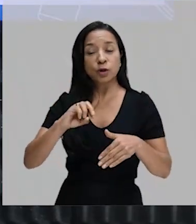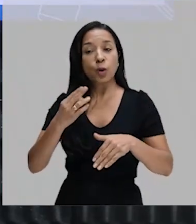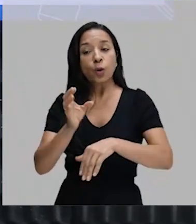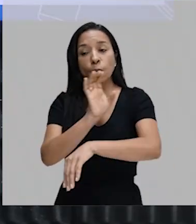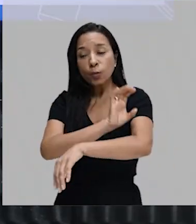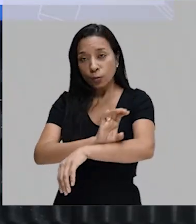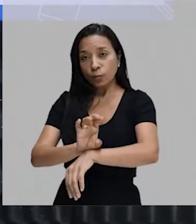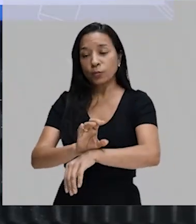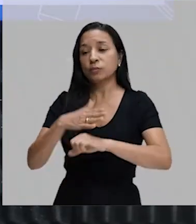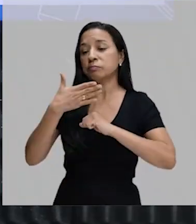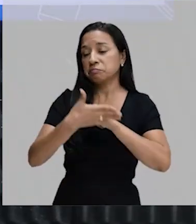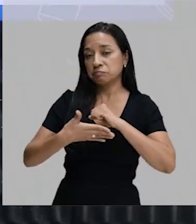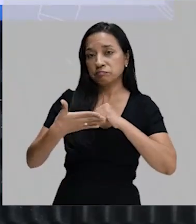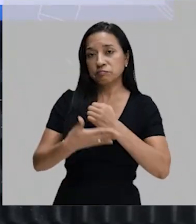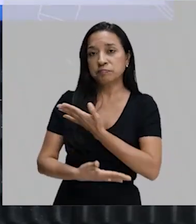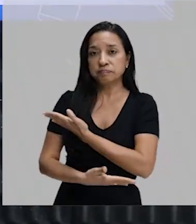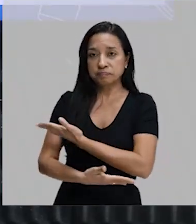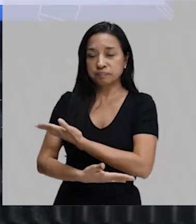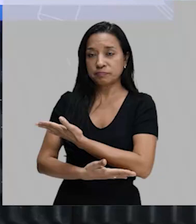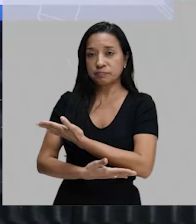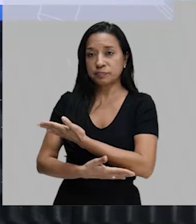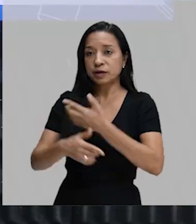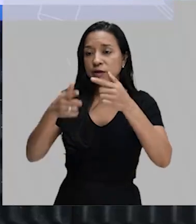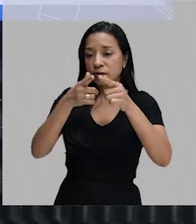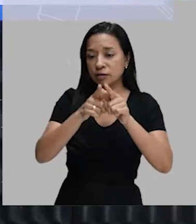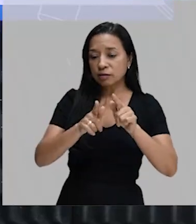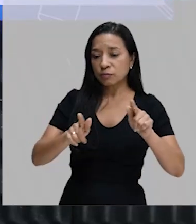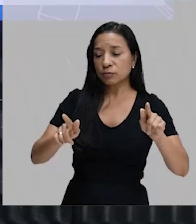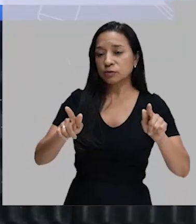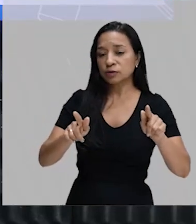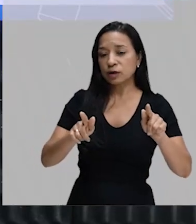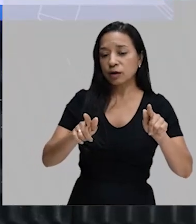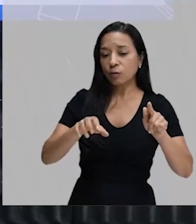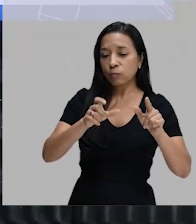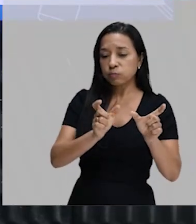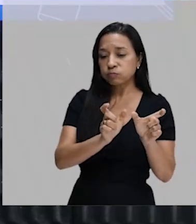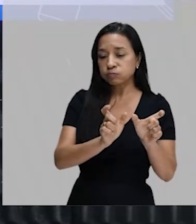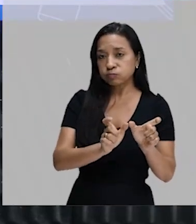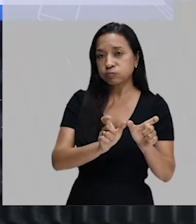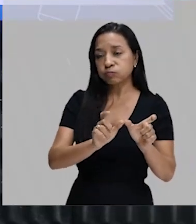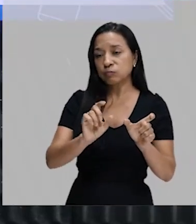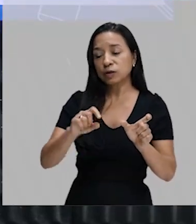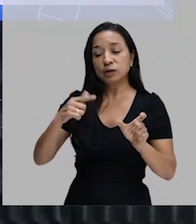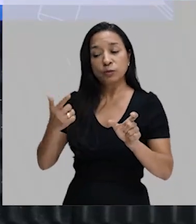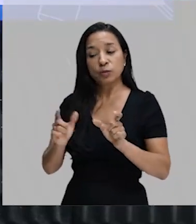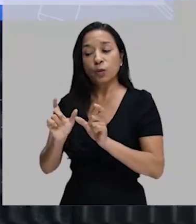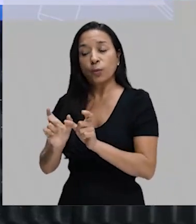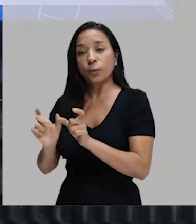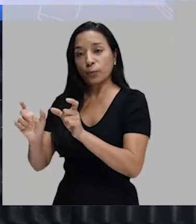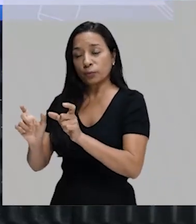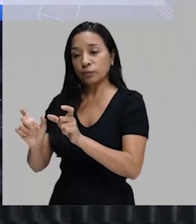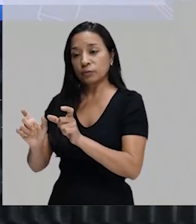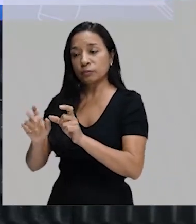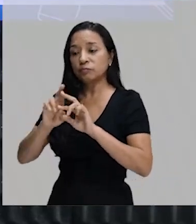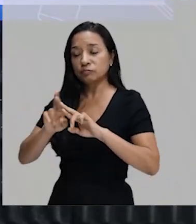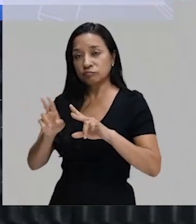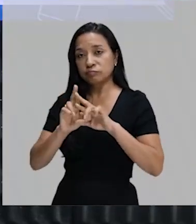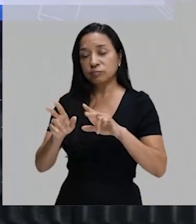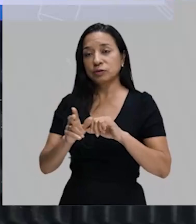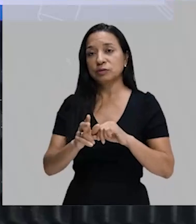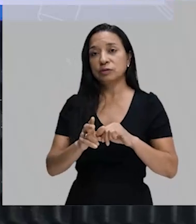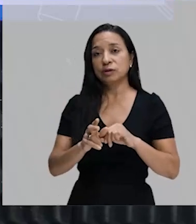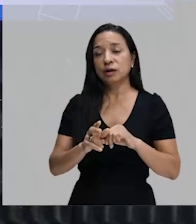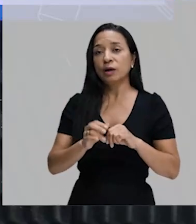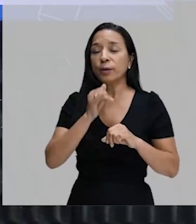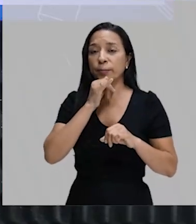elas vêm basicamente assim. A parte gramatical dela vem dessa forma. Enquanto eu estava falando aqui, vocês